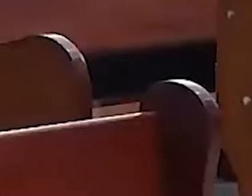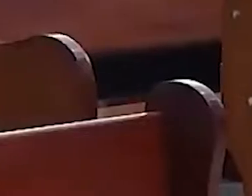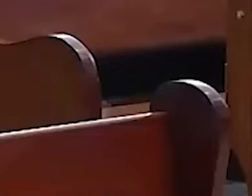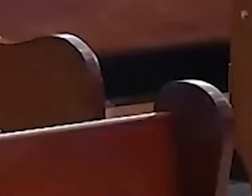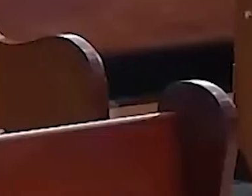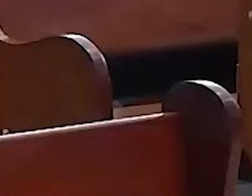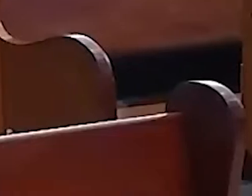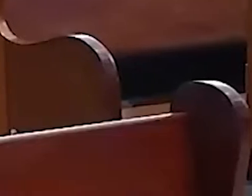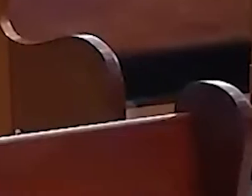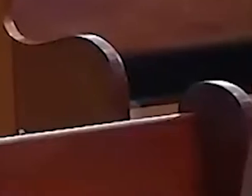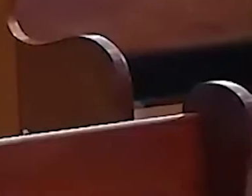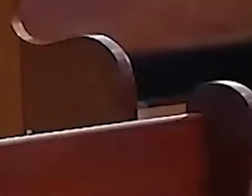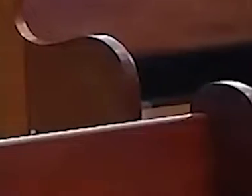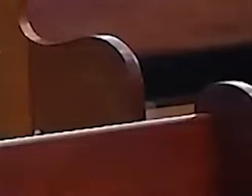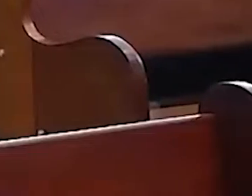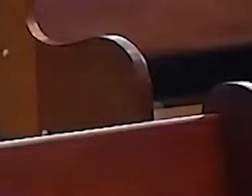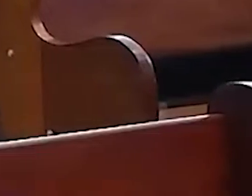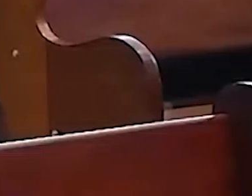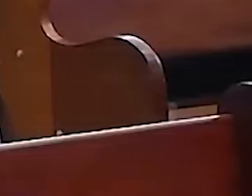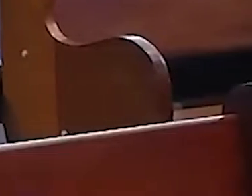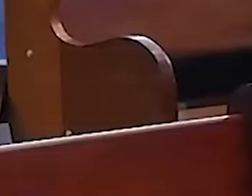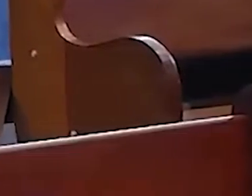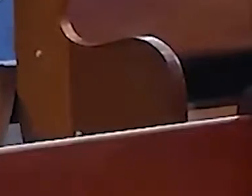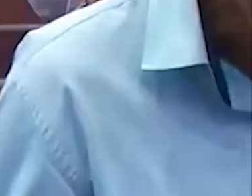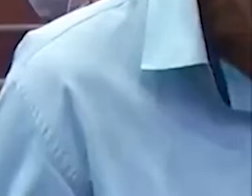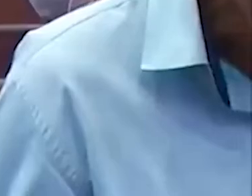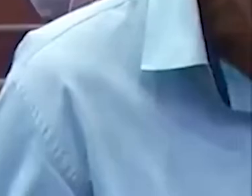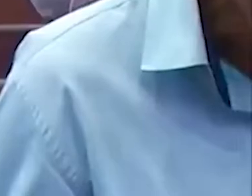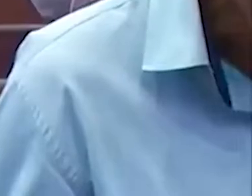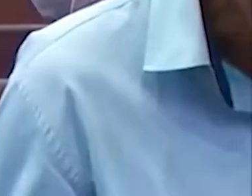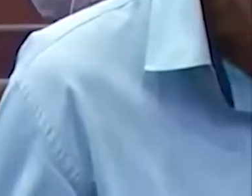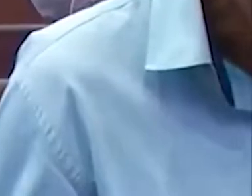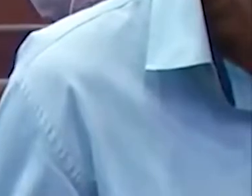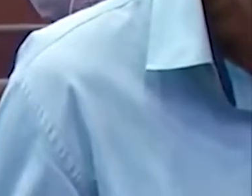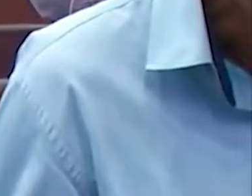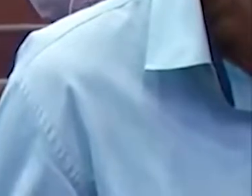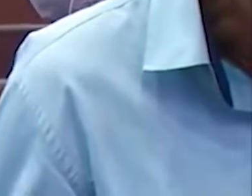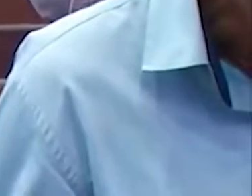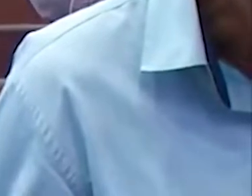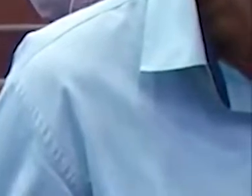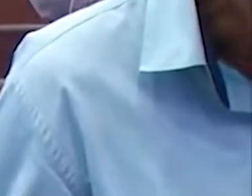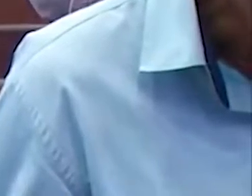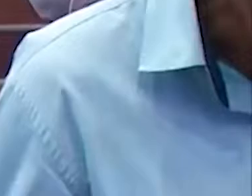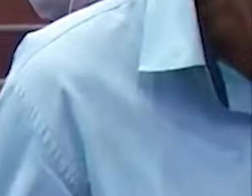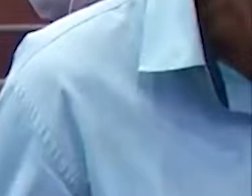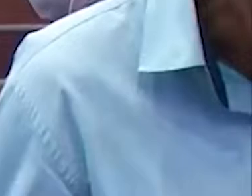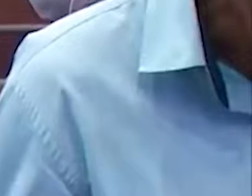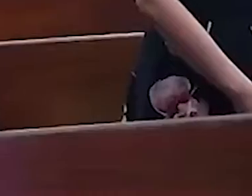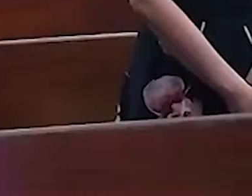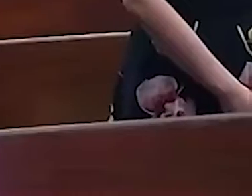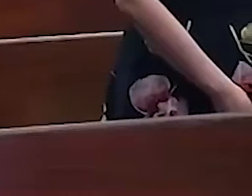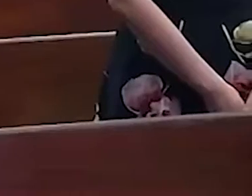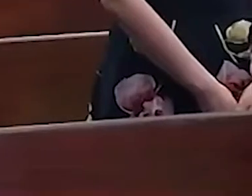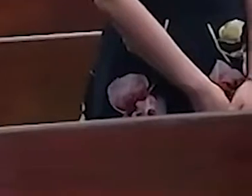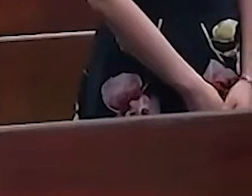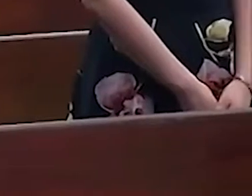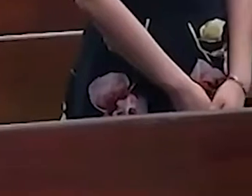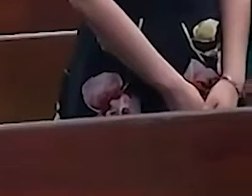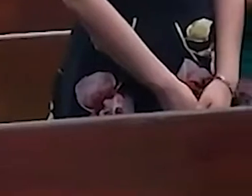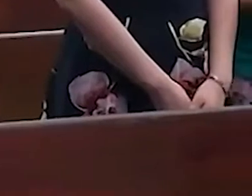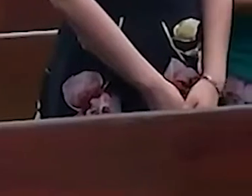da família com a escola dominical. Nosso aprendizado está sendo baseado nos livros de Êxodo e